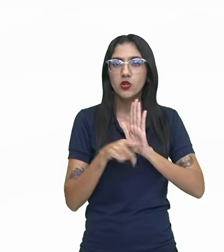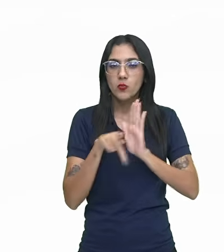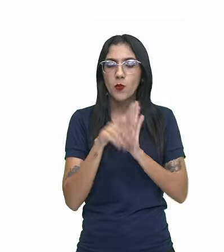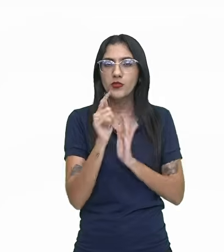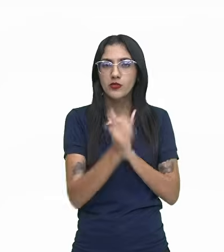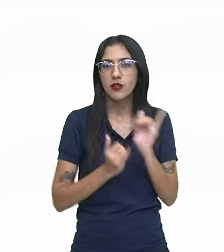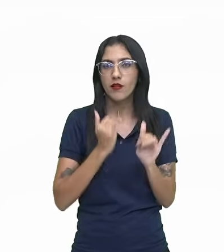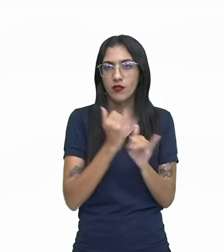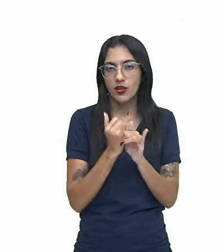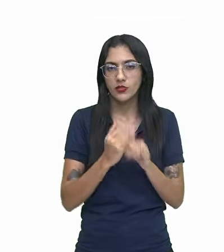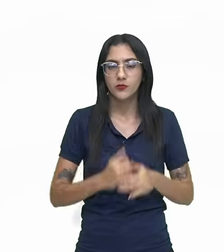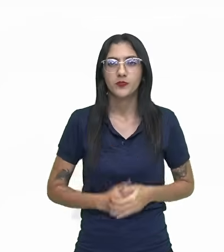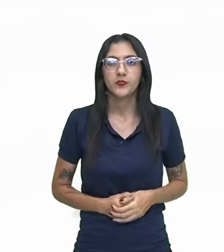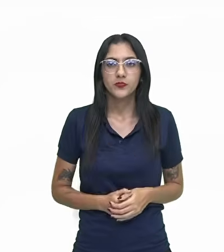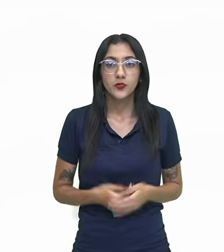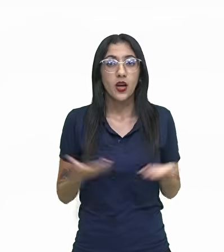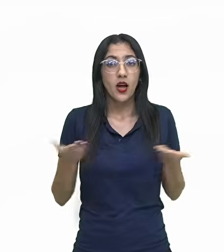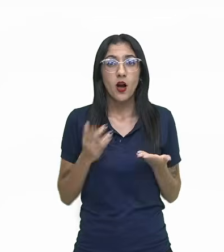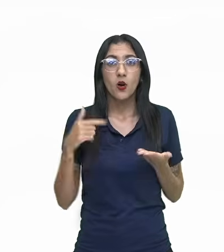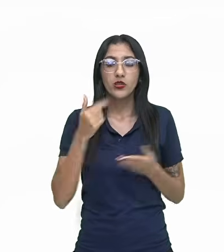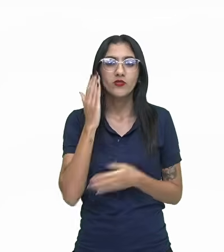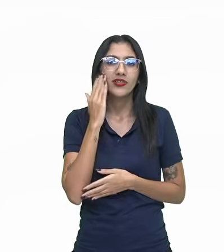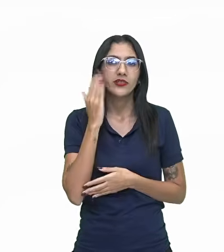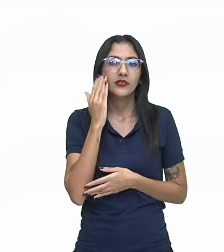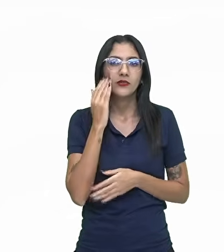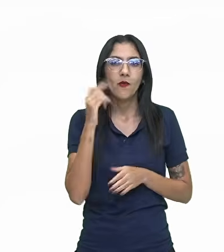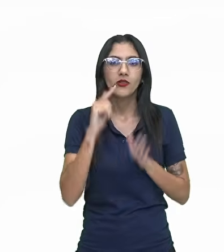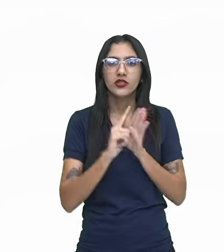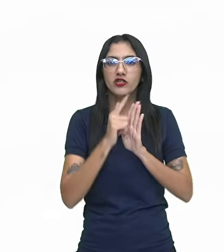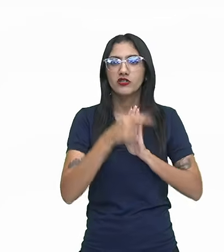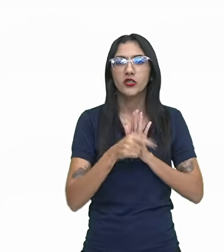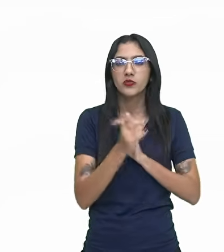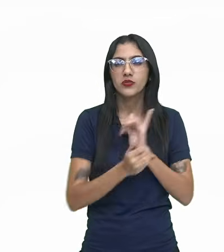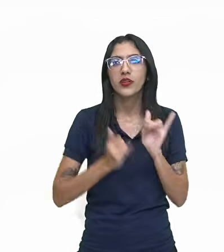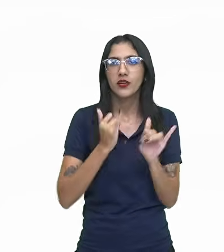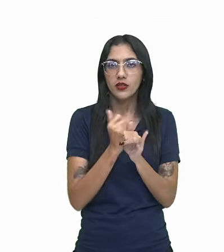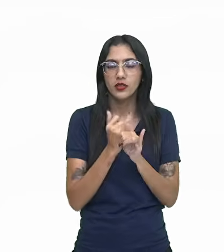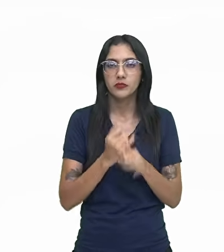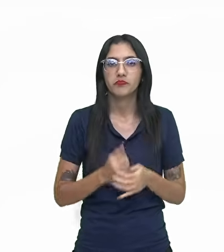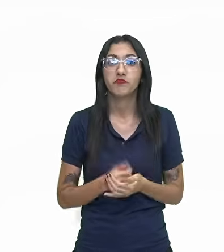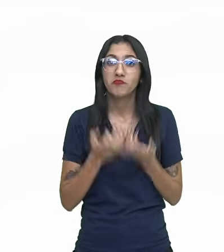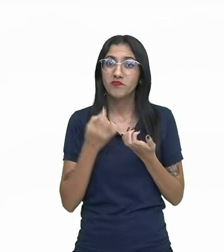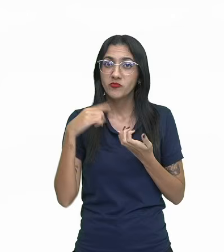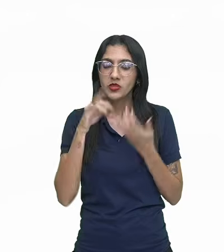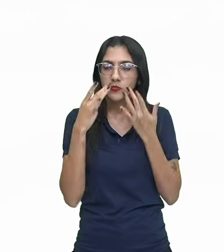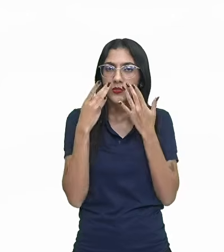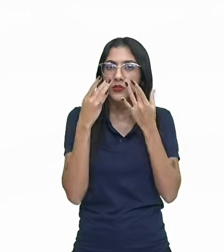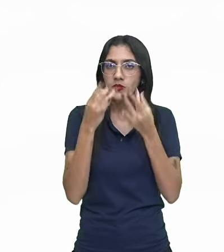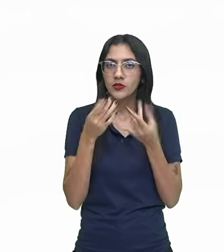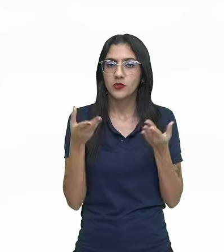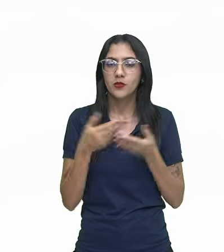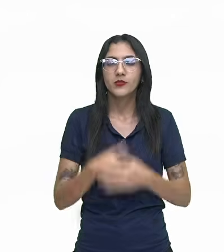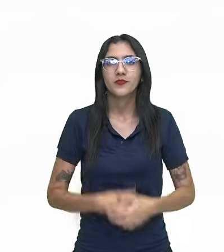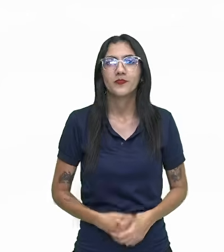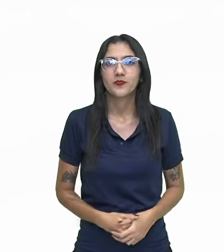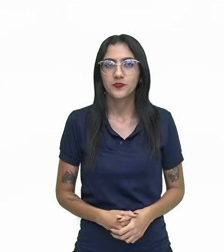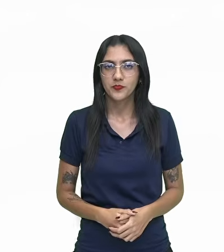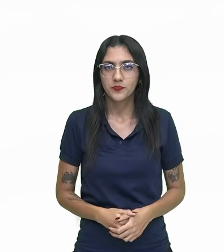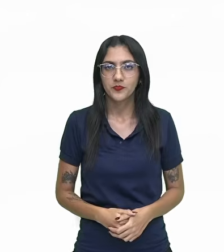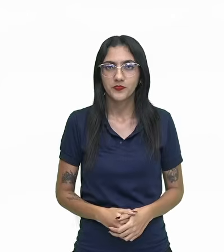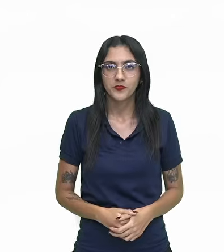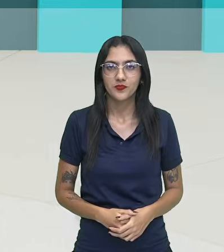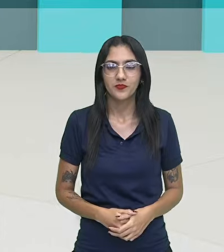digitais. Então, agora a gente vai entender o conceito de gêneros digitais. Eu quero que vocês acompanhem aqui comigo. Então, se a gente